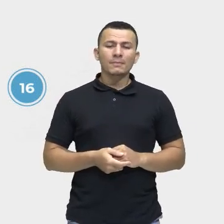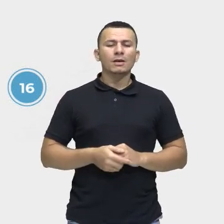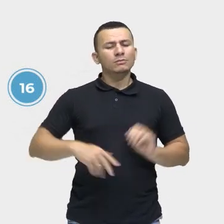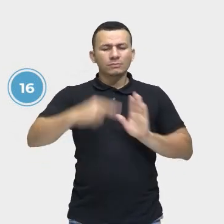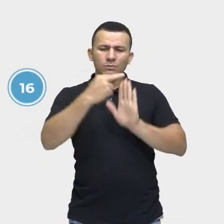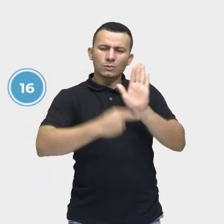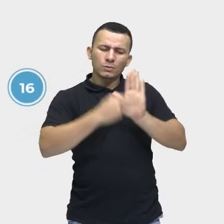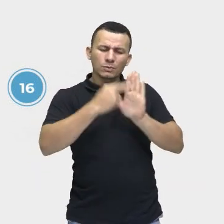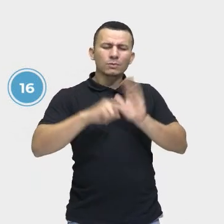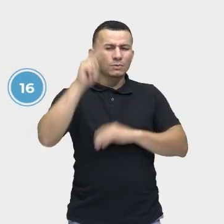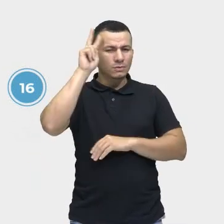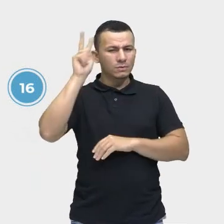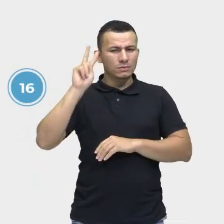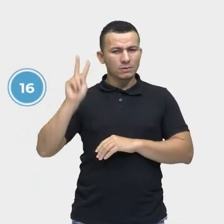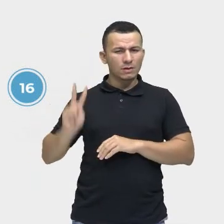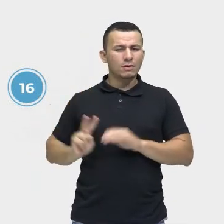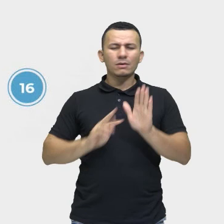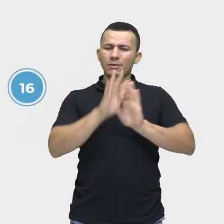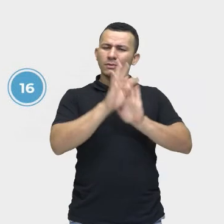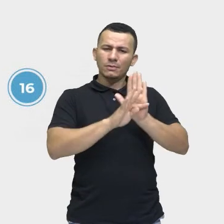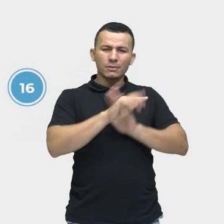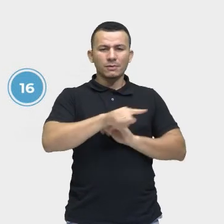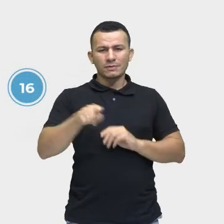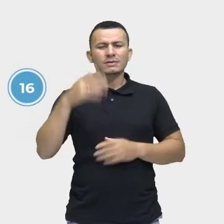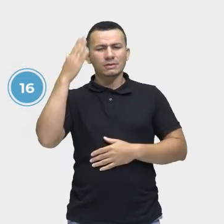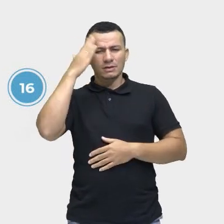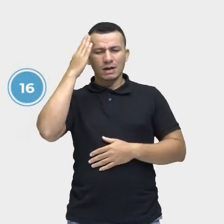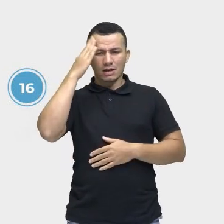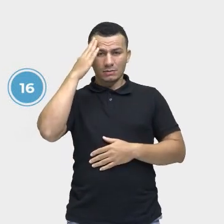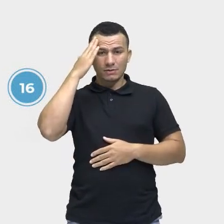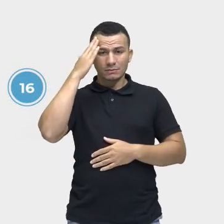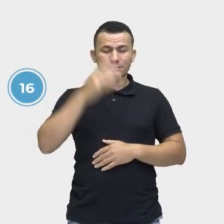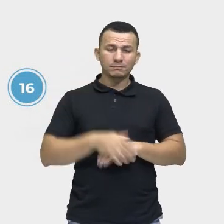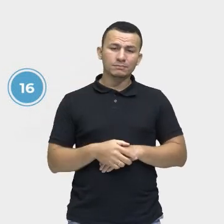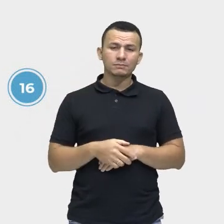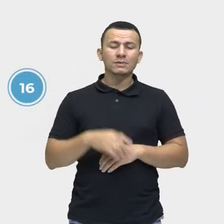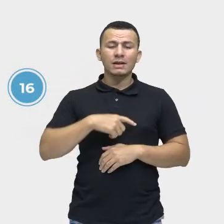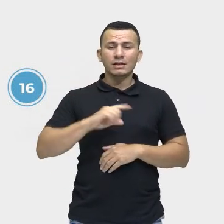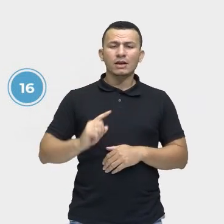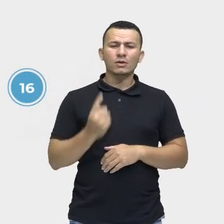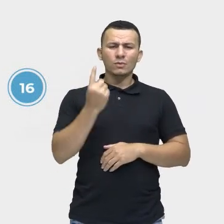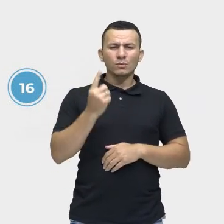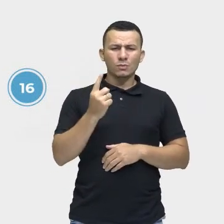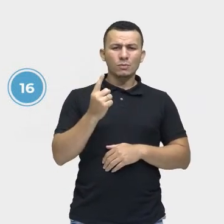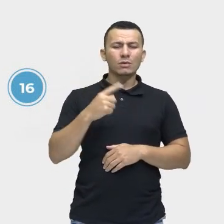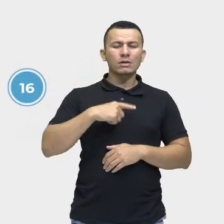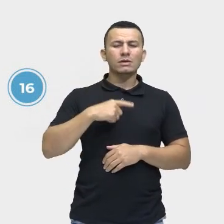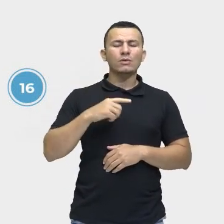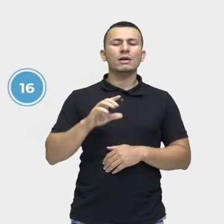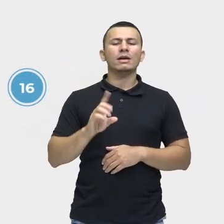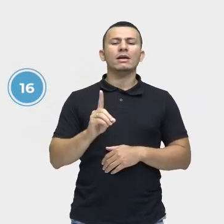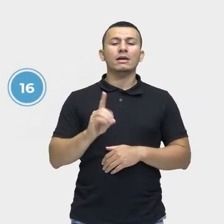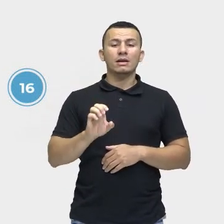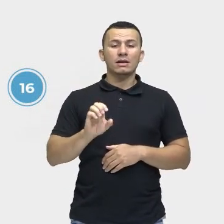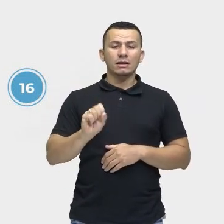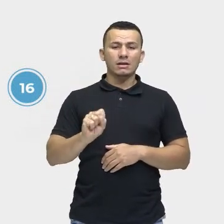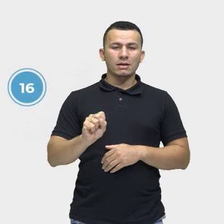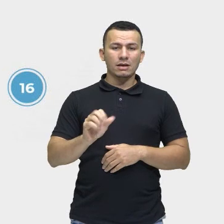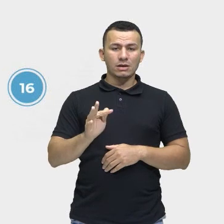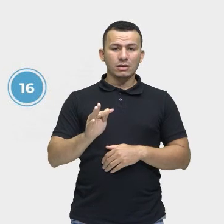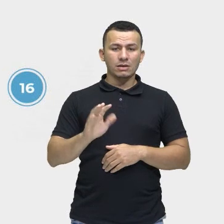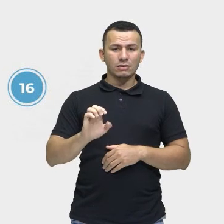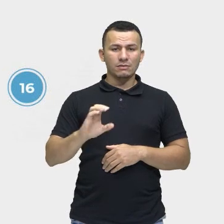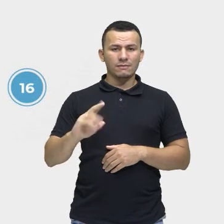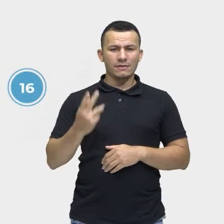já viu, não é? Você sabe, esse elemento é chamado de desfecho. E eu